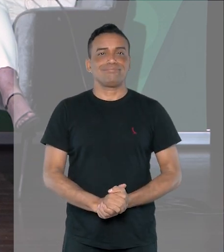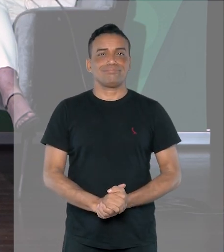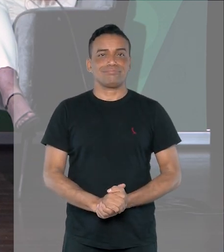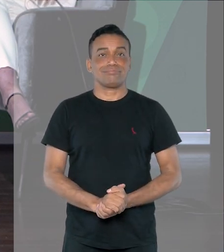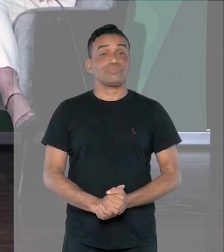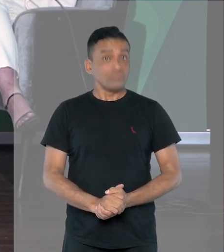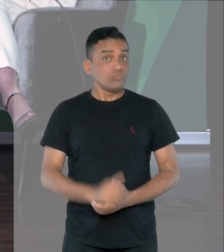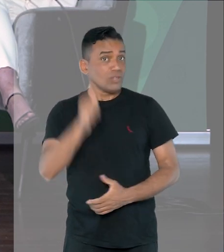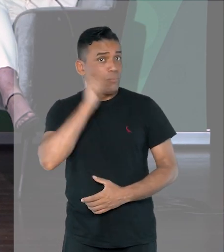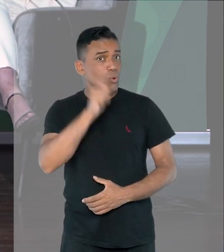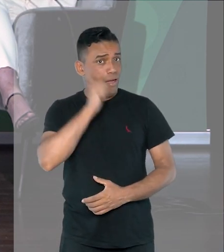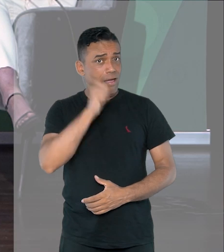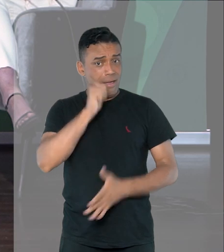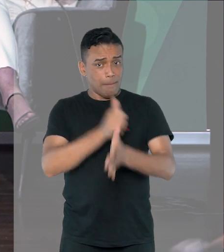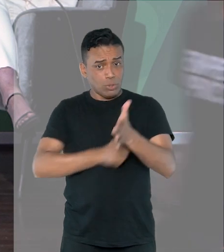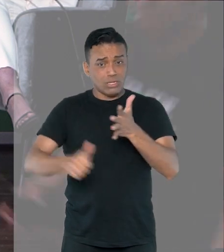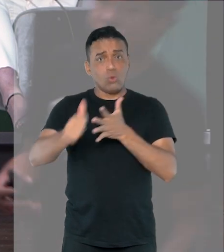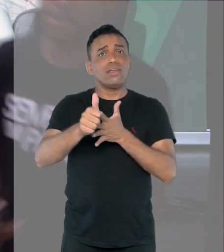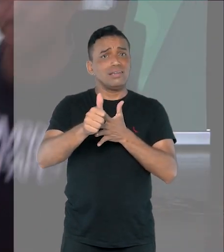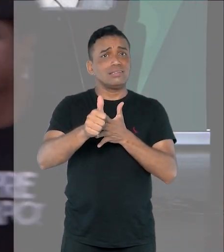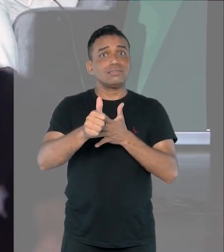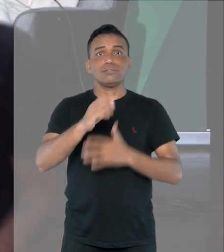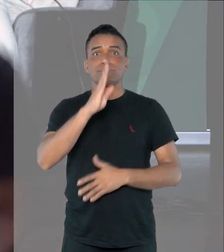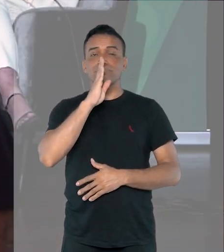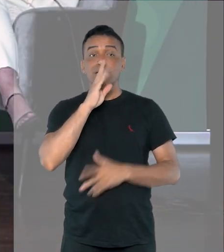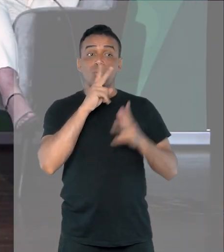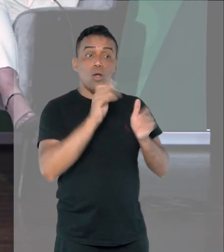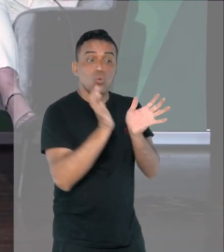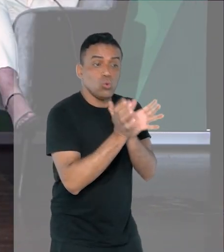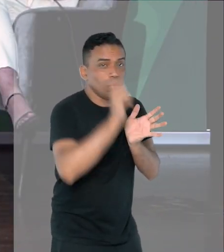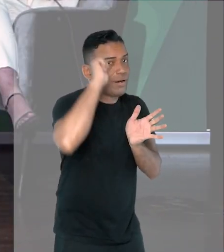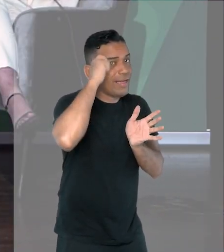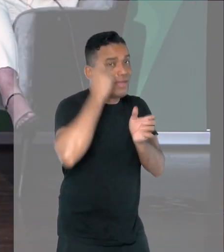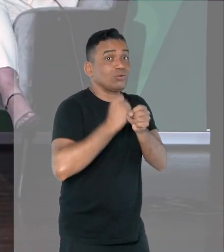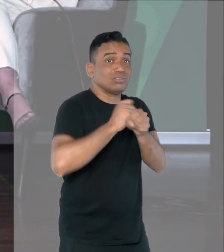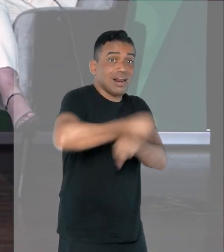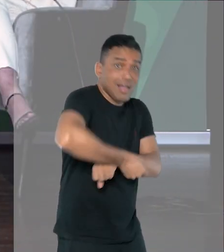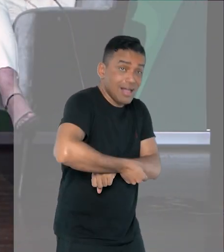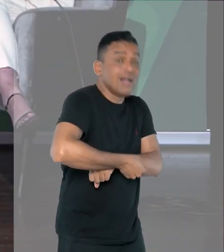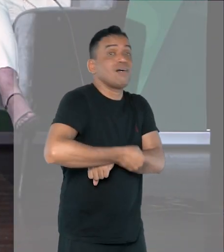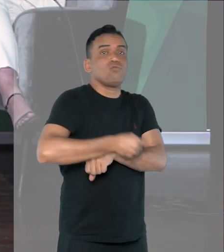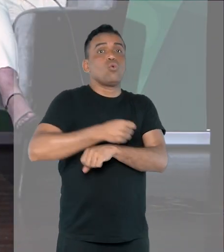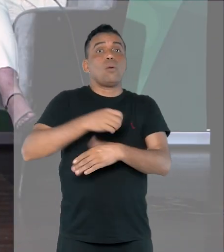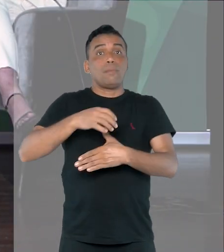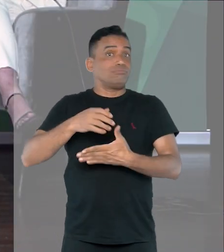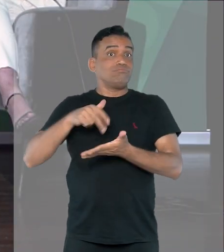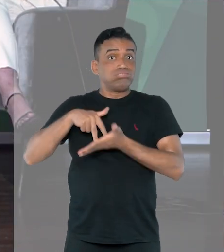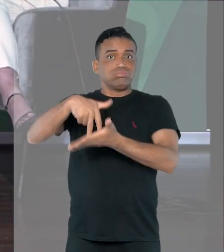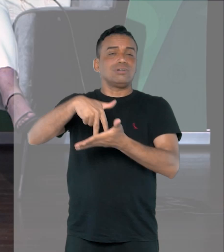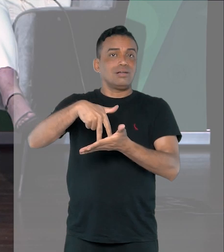Olha, as mulheres foram protagonistas silenciosas, como os escravizados foram protagonistas silenciosos, que a história